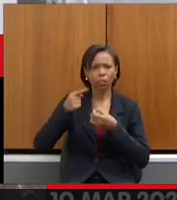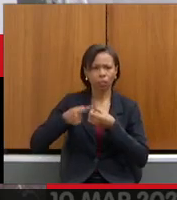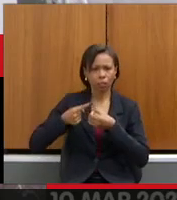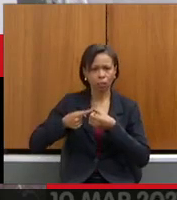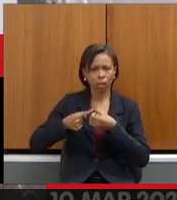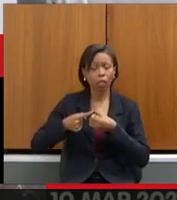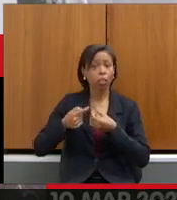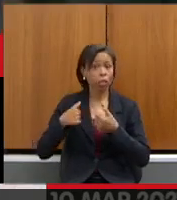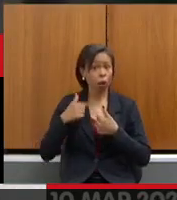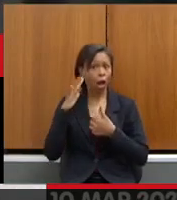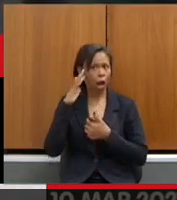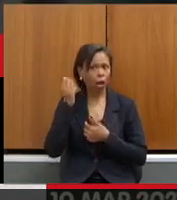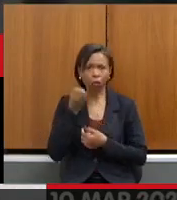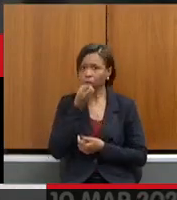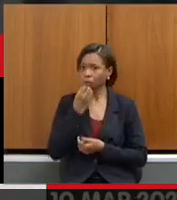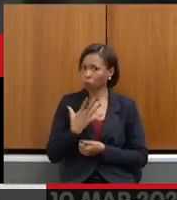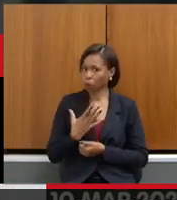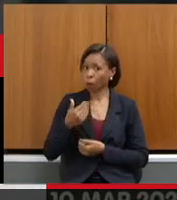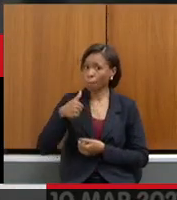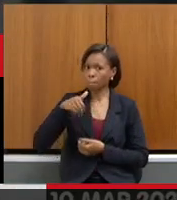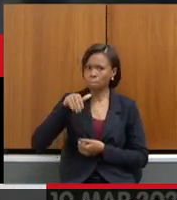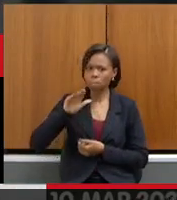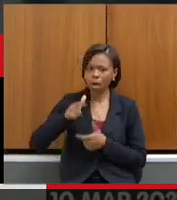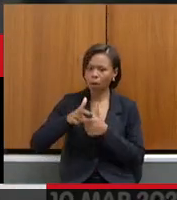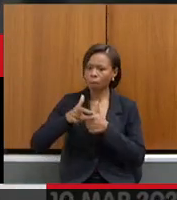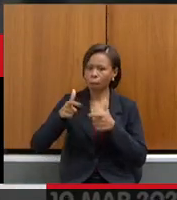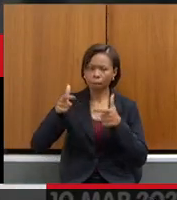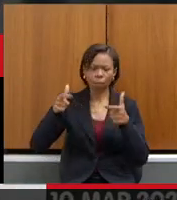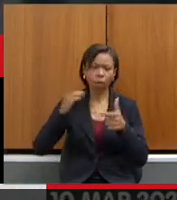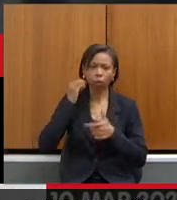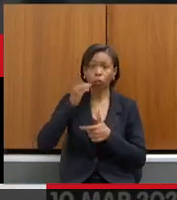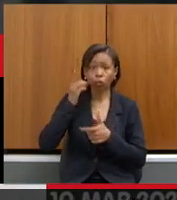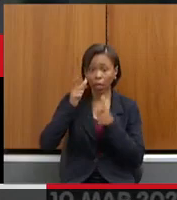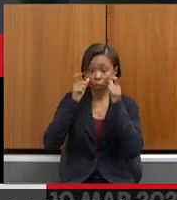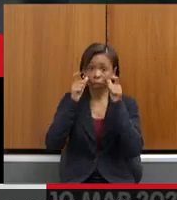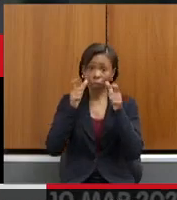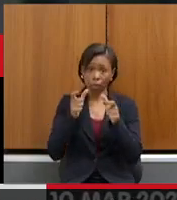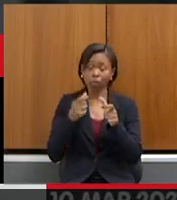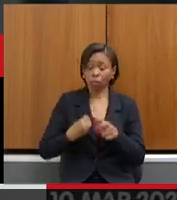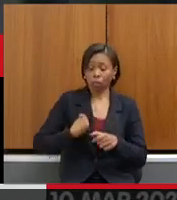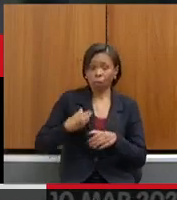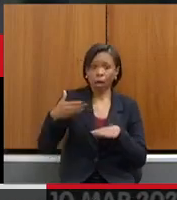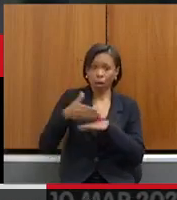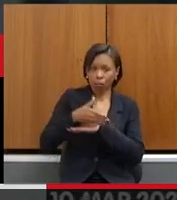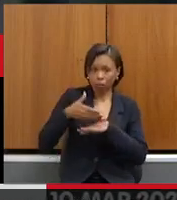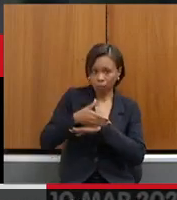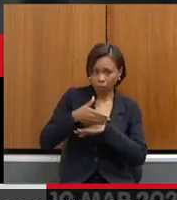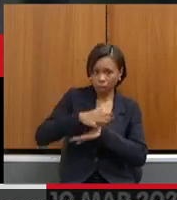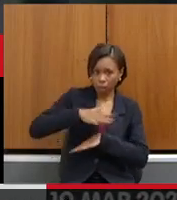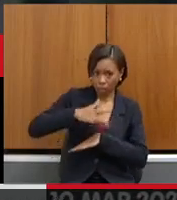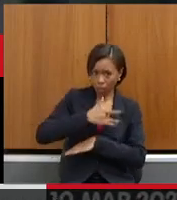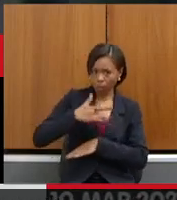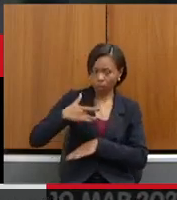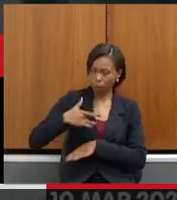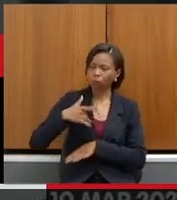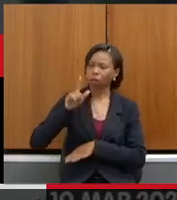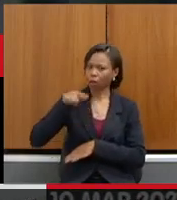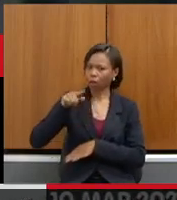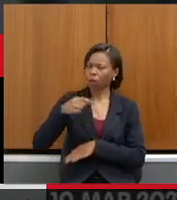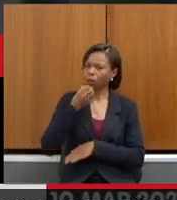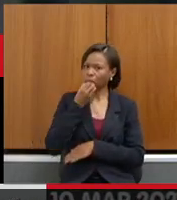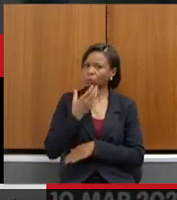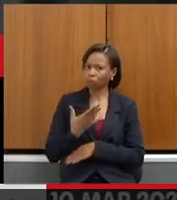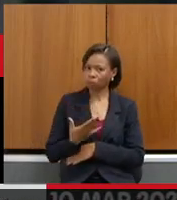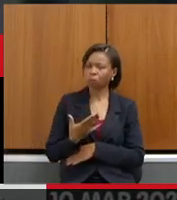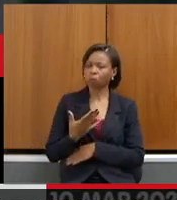eu acho que para mim é muito bom eu acho que quanto mais Deputado interessados e participantes na saúde eu acho que que